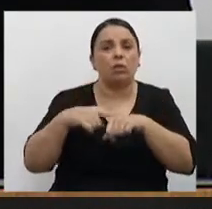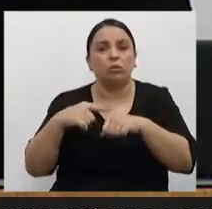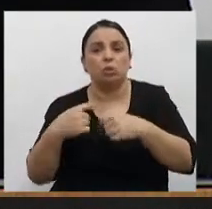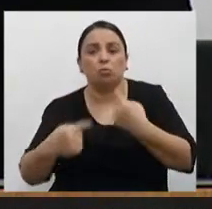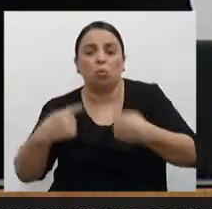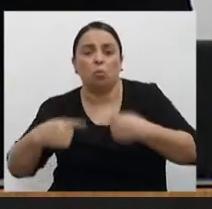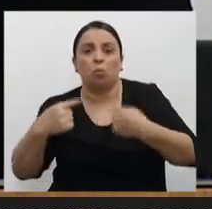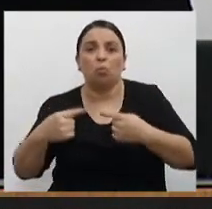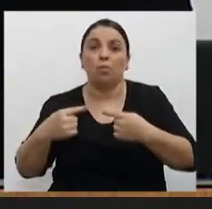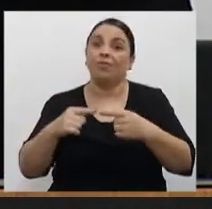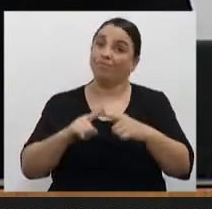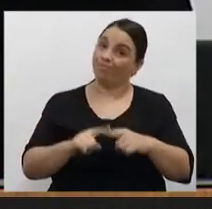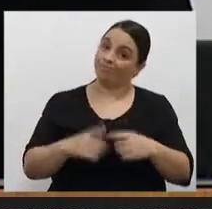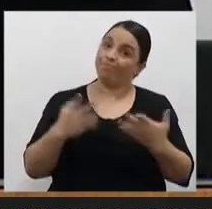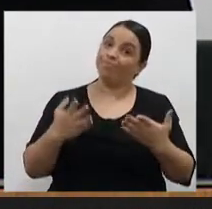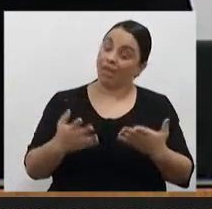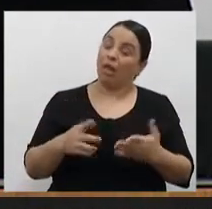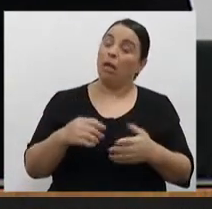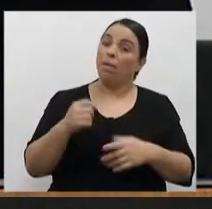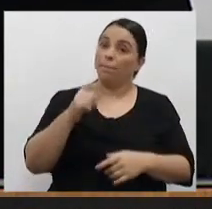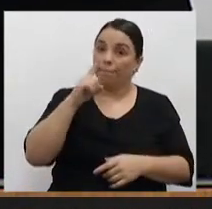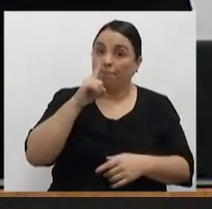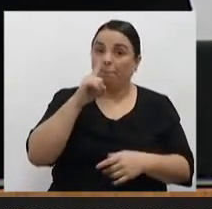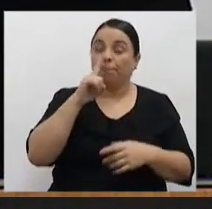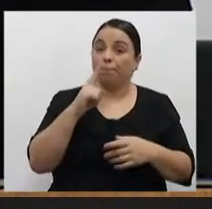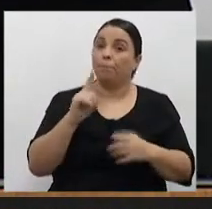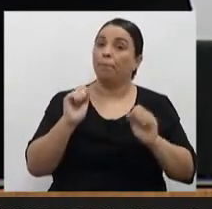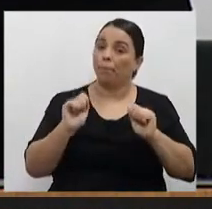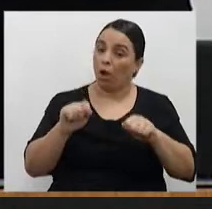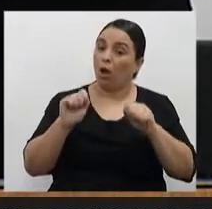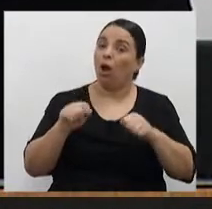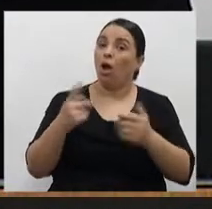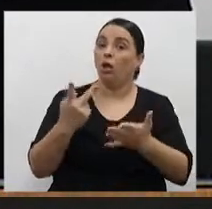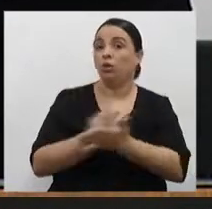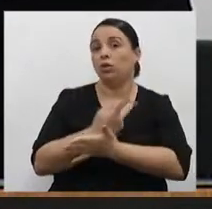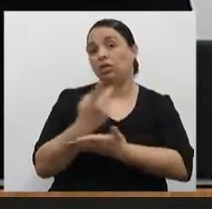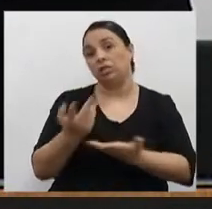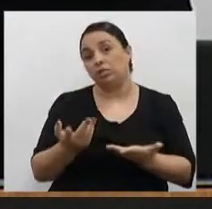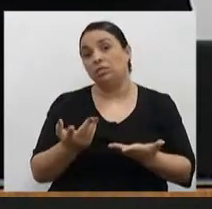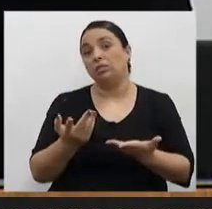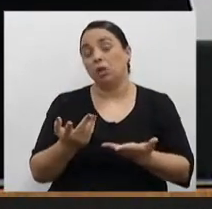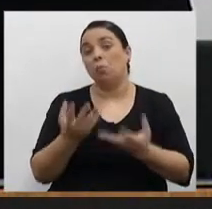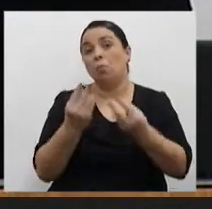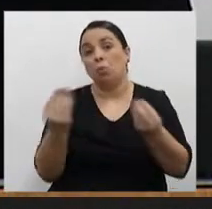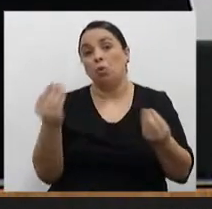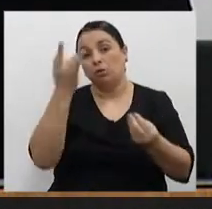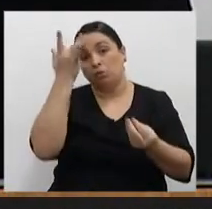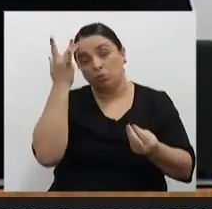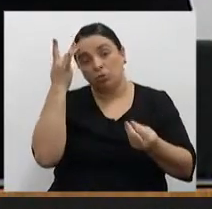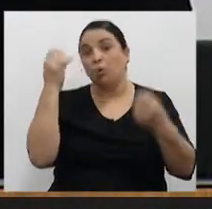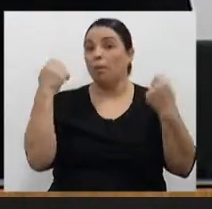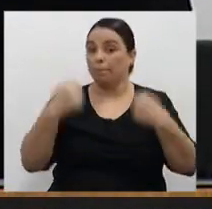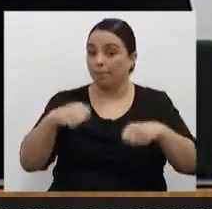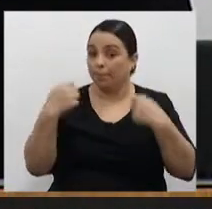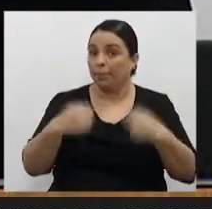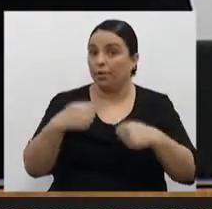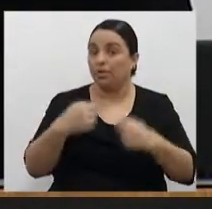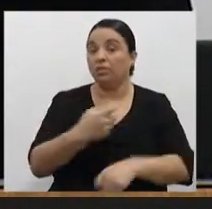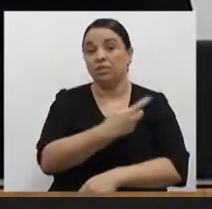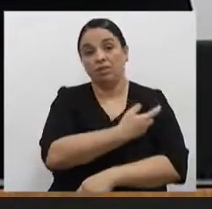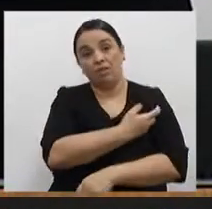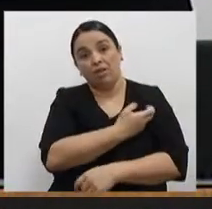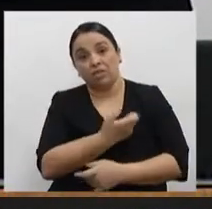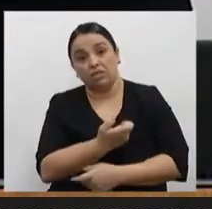plano, nós vamos correr um sério risco, tá ok? De muitas pessoas que precisam realmente dessa vacina,